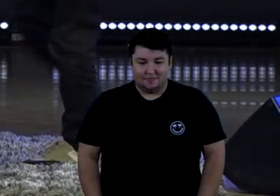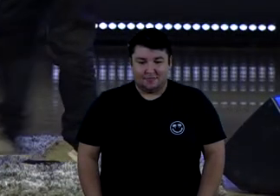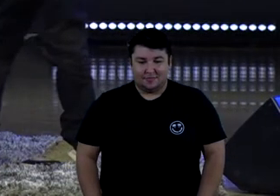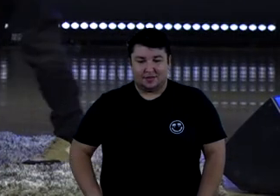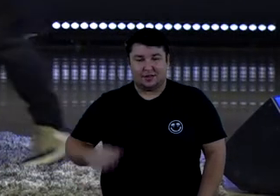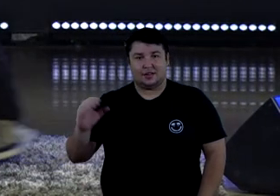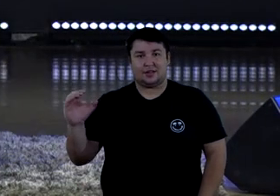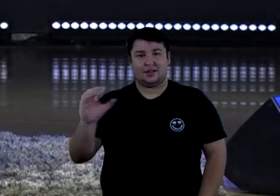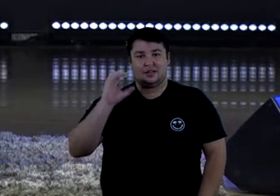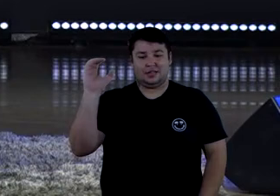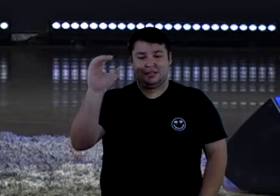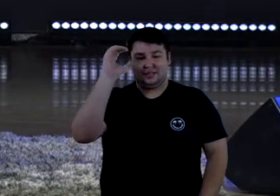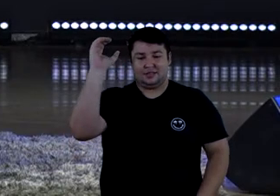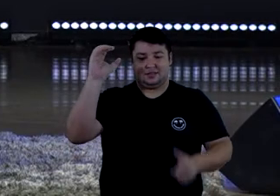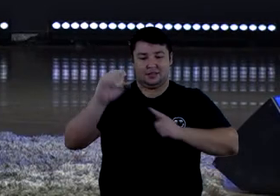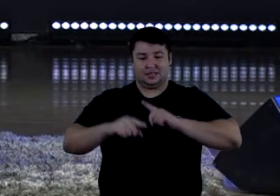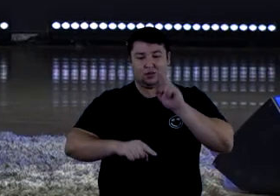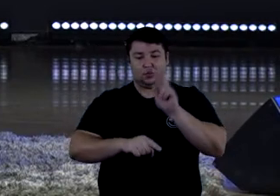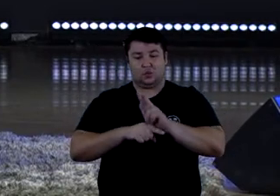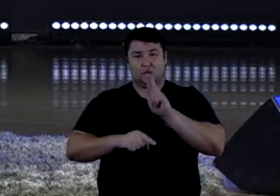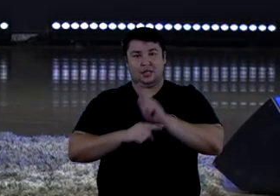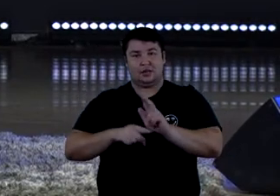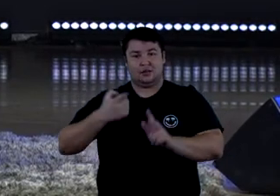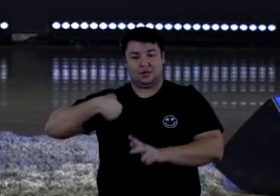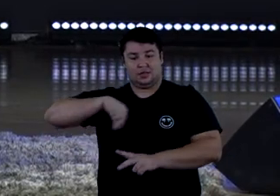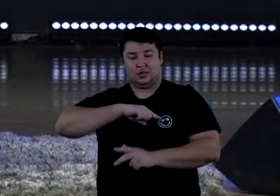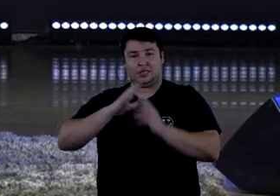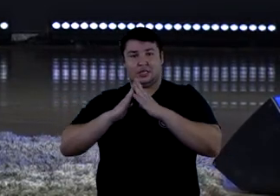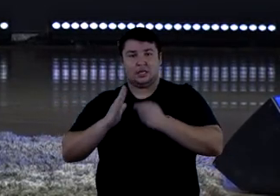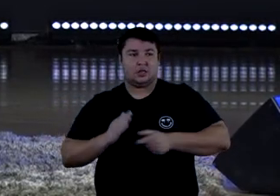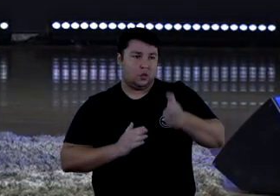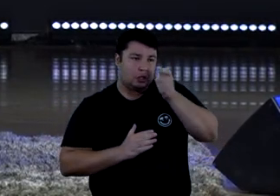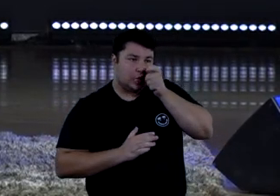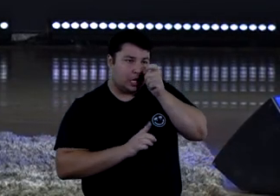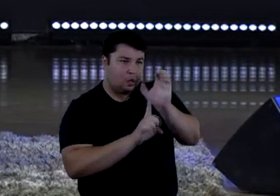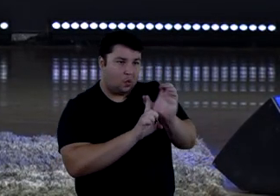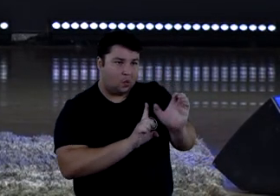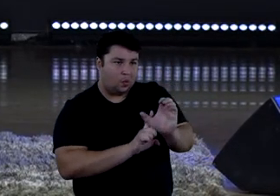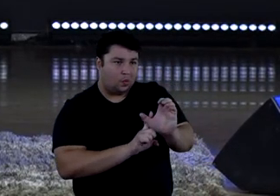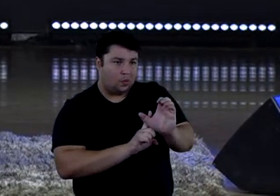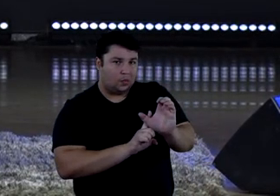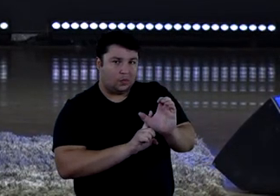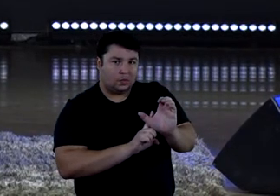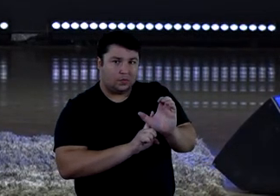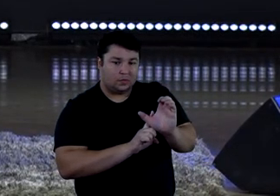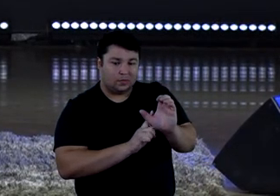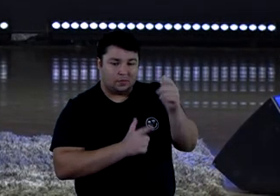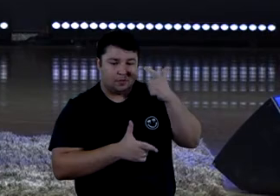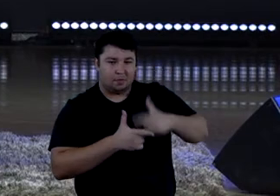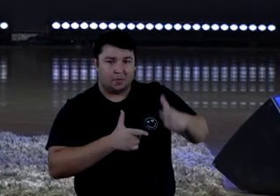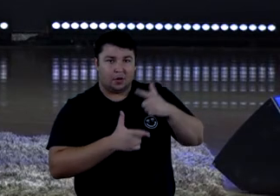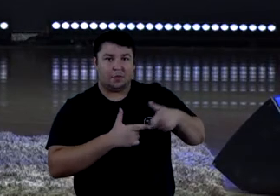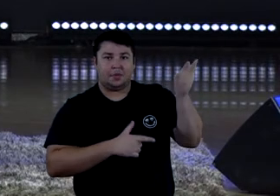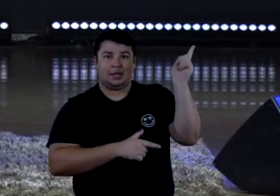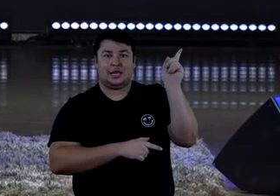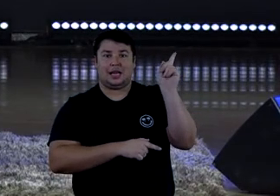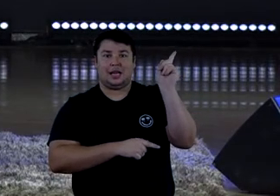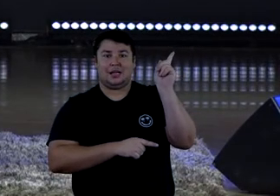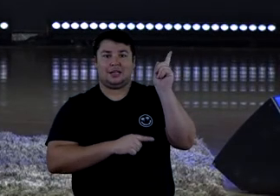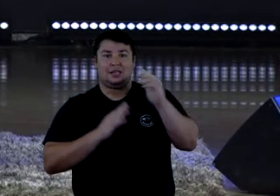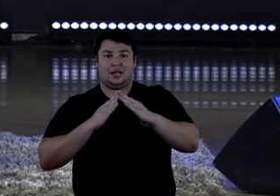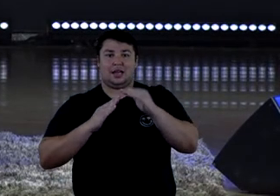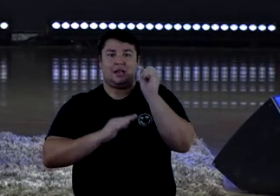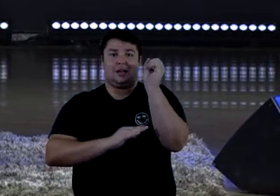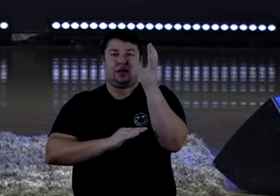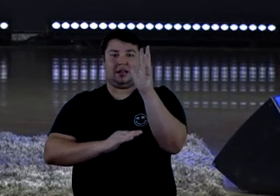Cassiano tem cuidado da nossa casa de recuperação. Eles estão assistindo o culto? Deu problema na antena? Vamos comprar uma